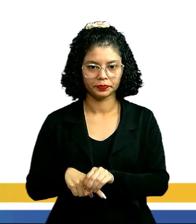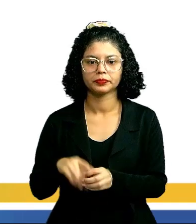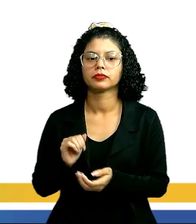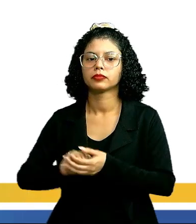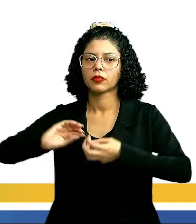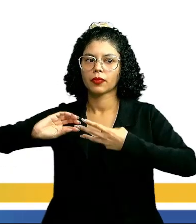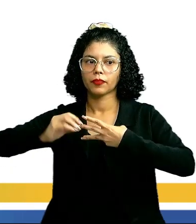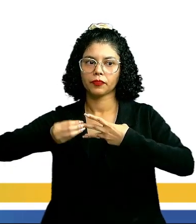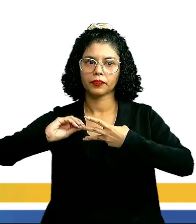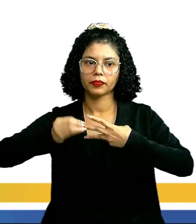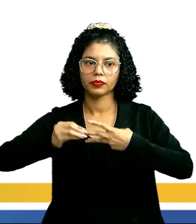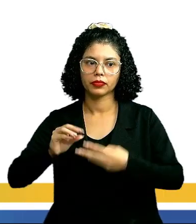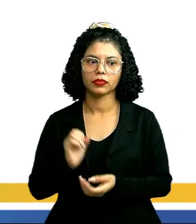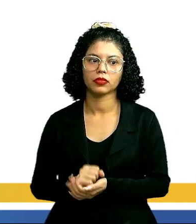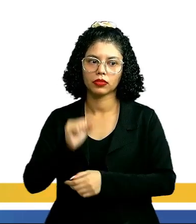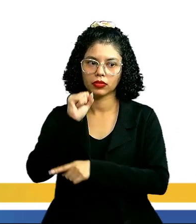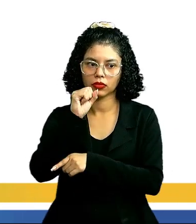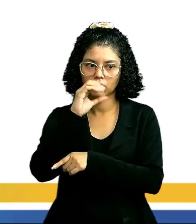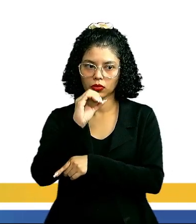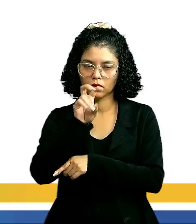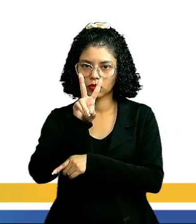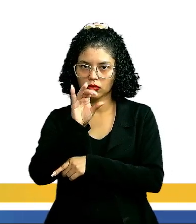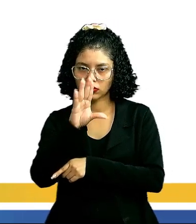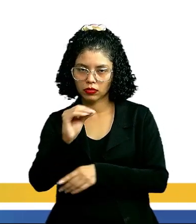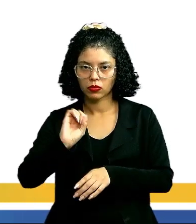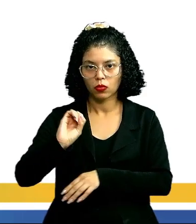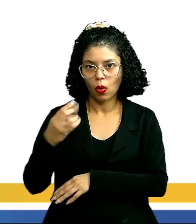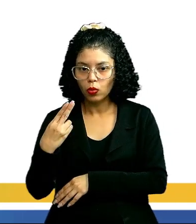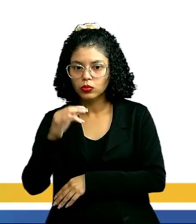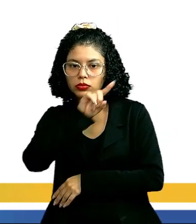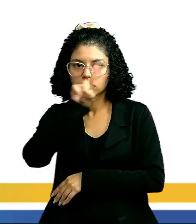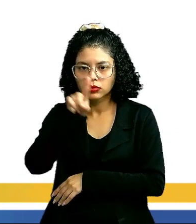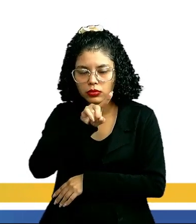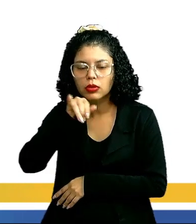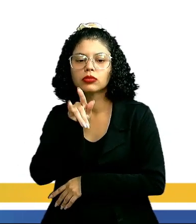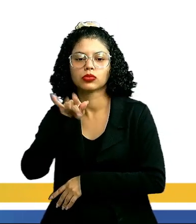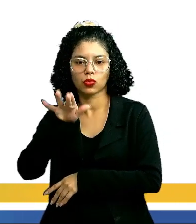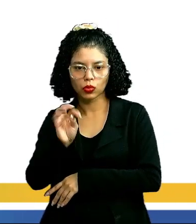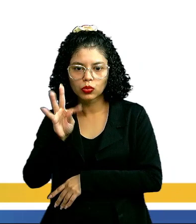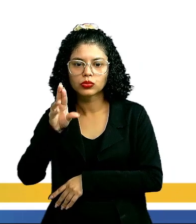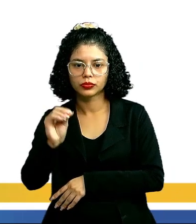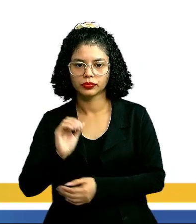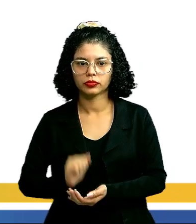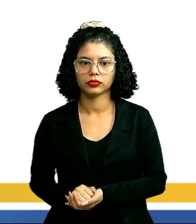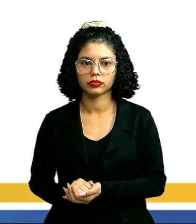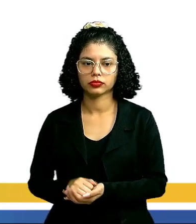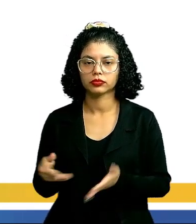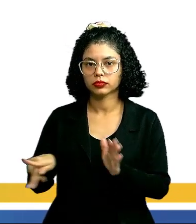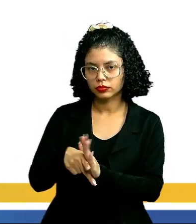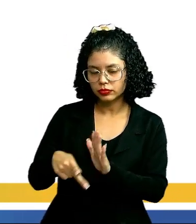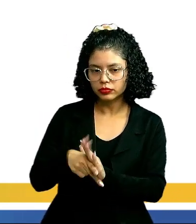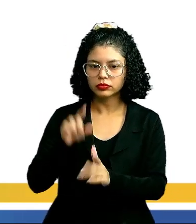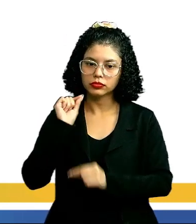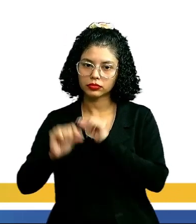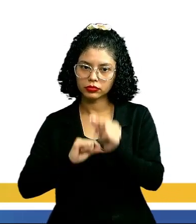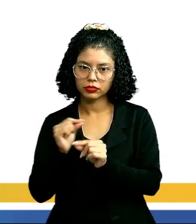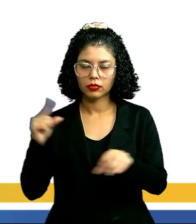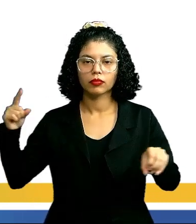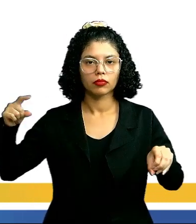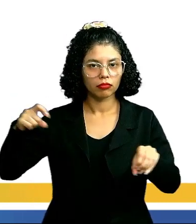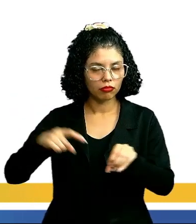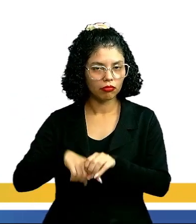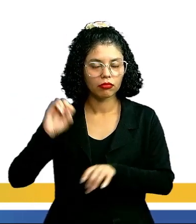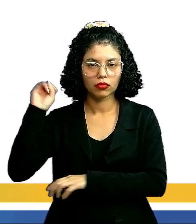uma célula chamada célula-ovo ou zigoto, ok? Esse instante da